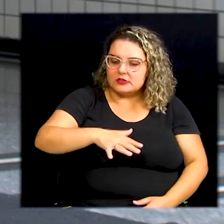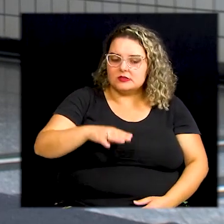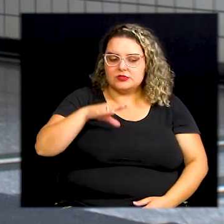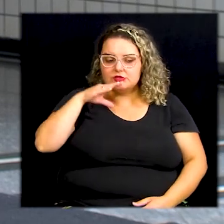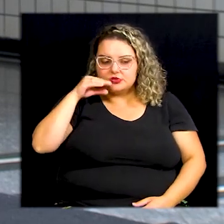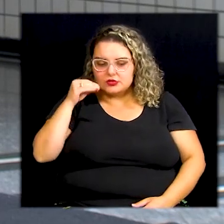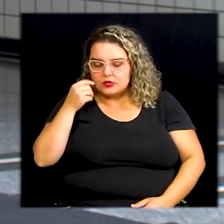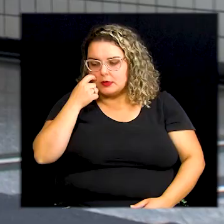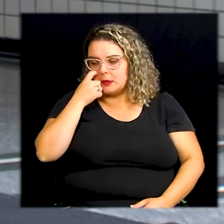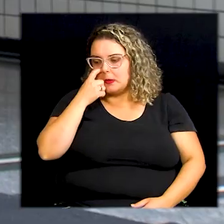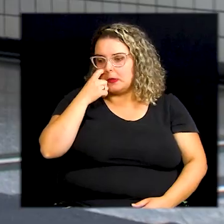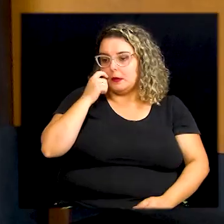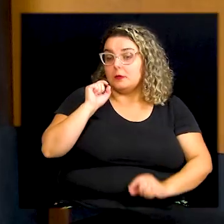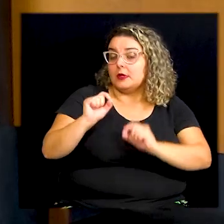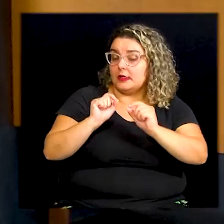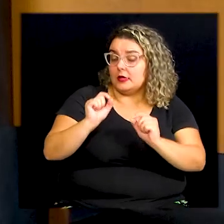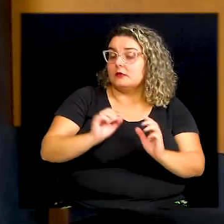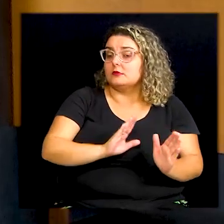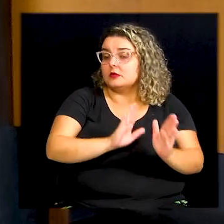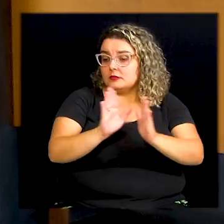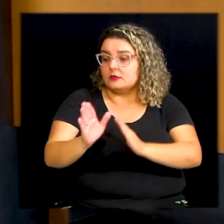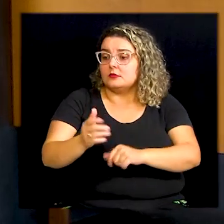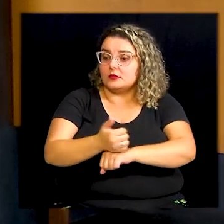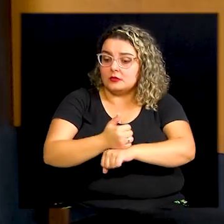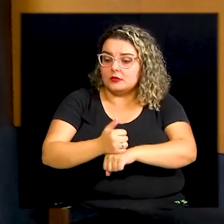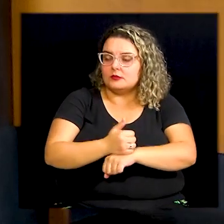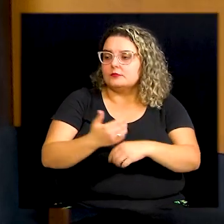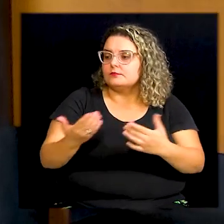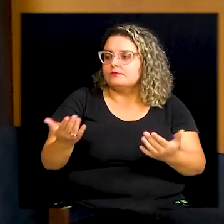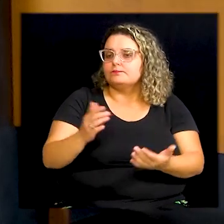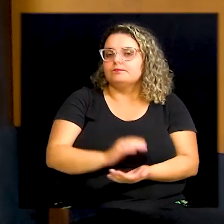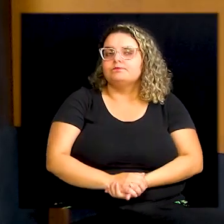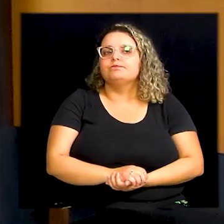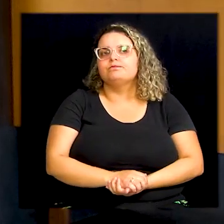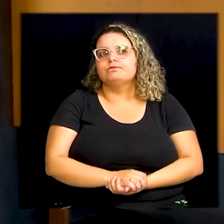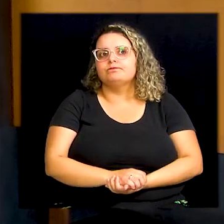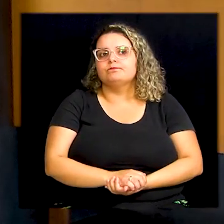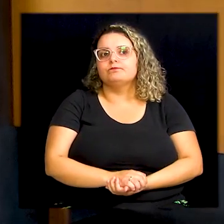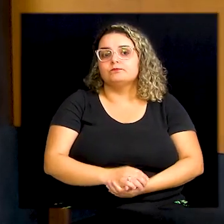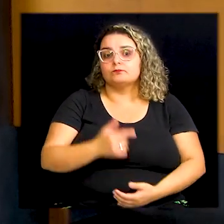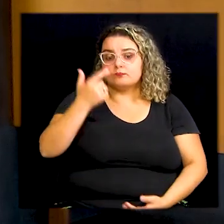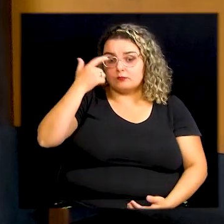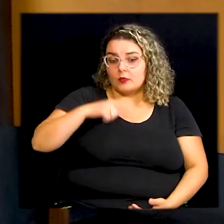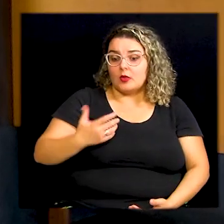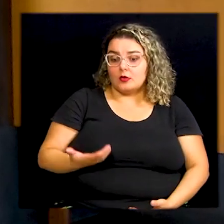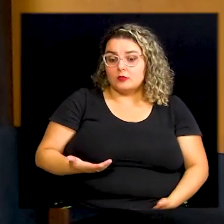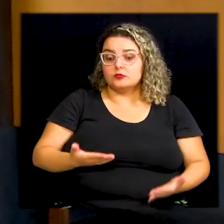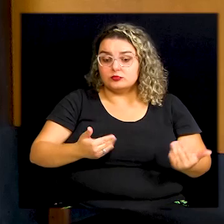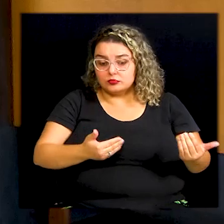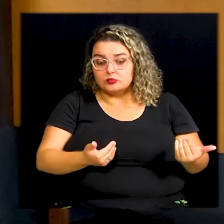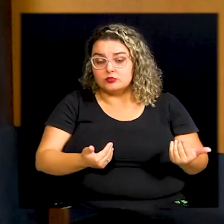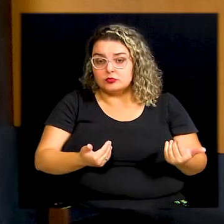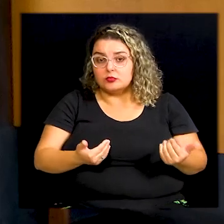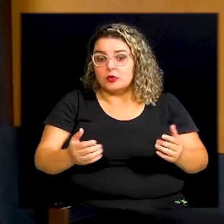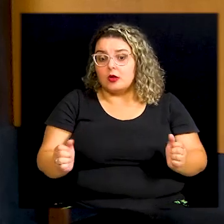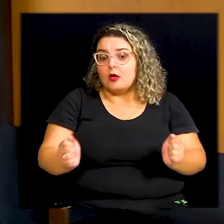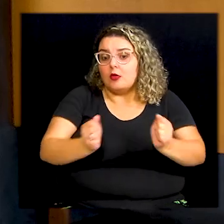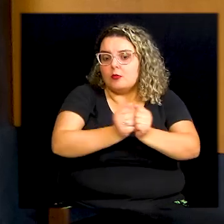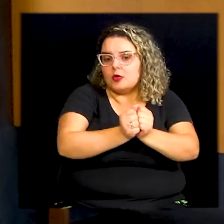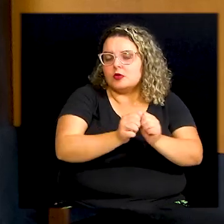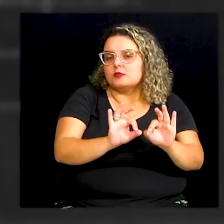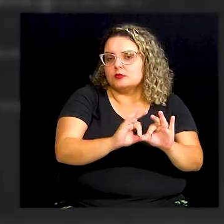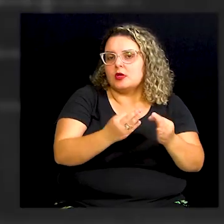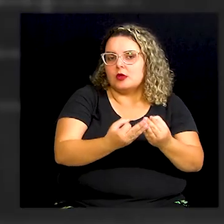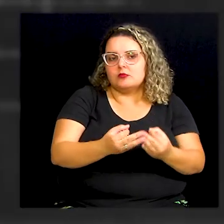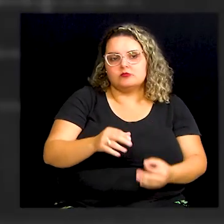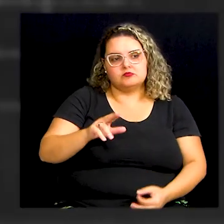de adolescente para quem quer seguir uma carreira de atleta profissional? Cara, acho que como eu sou um garoto que fiquei muito próximo da família,